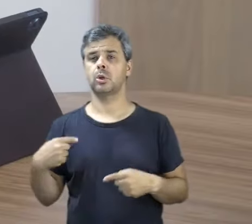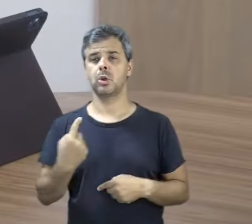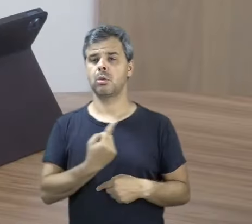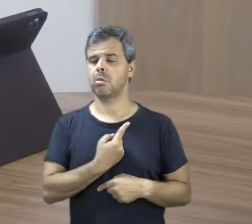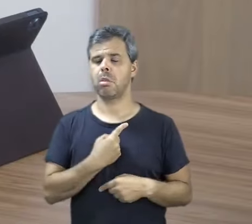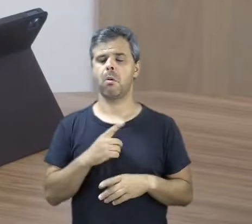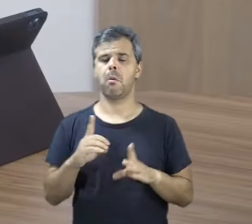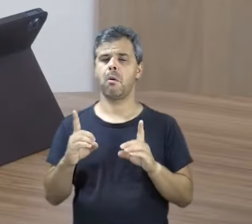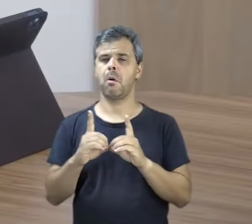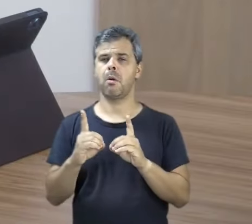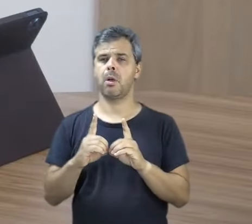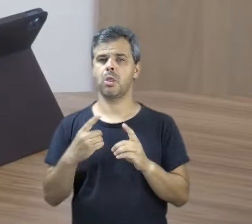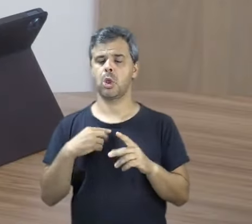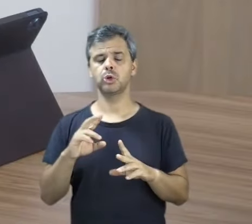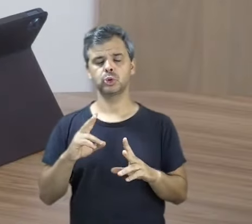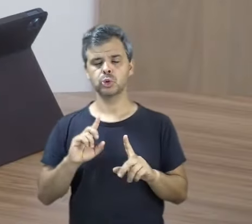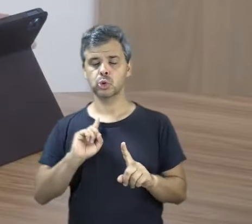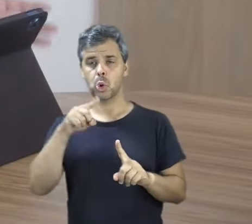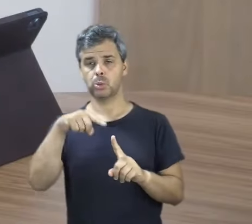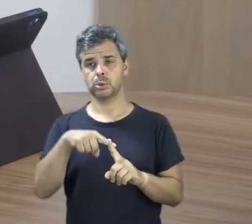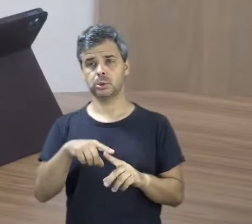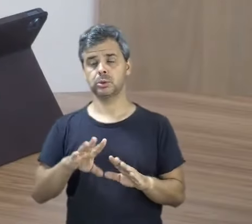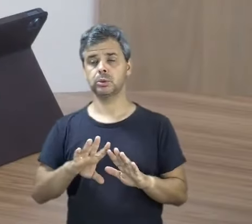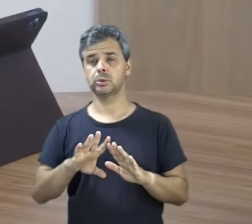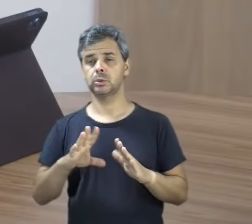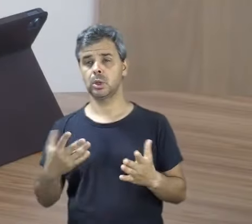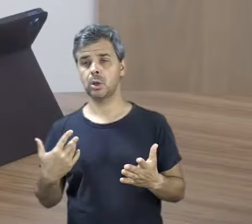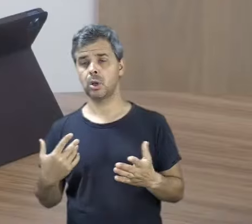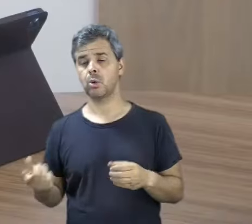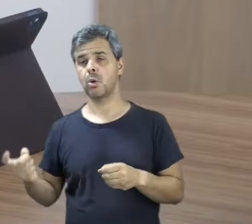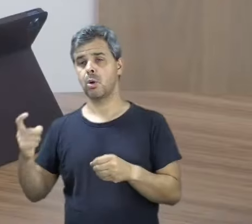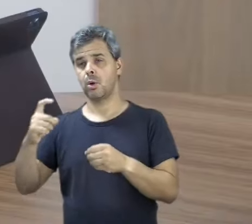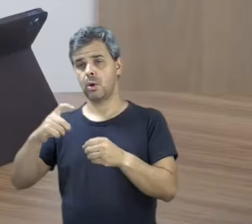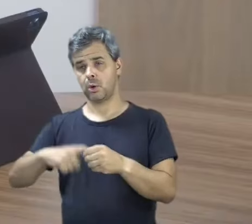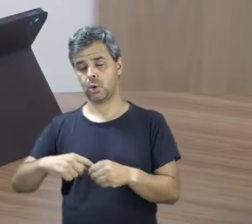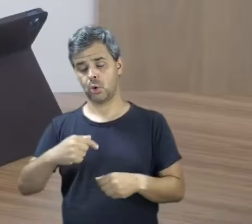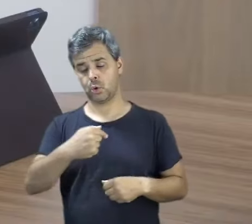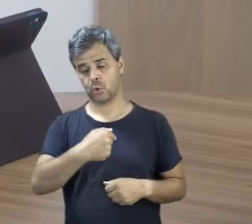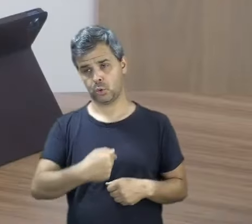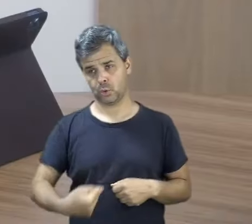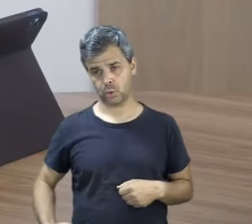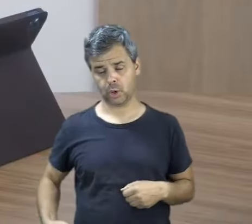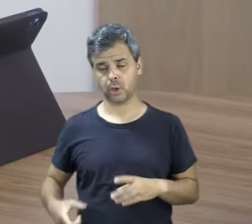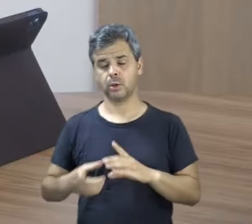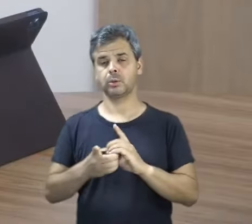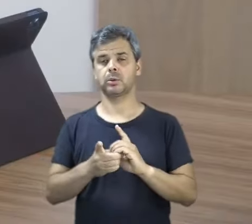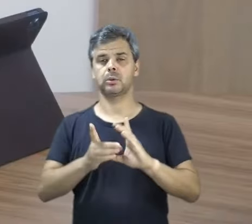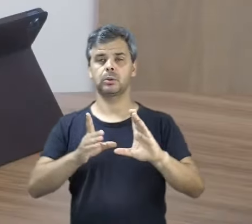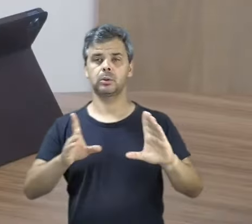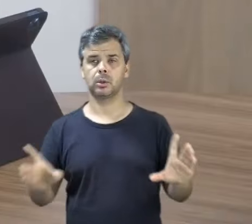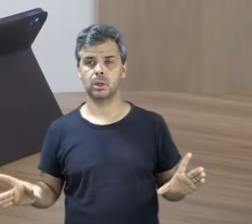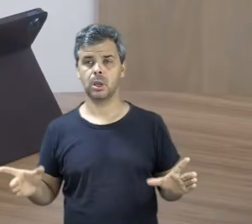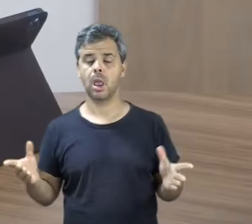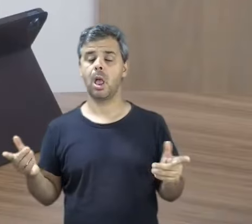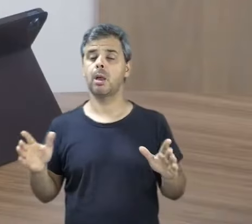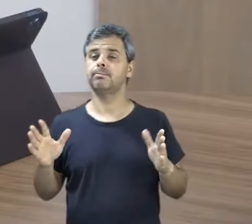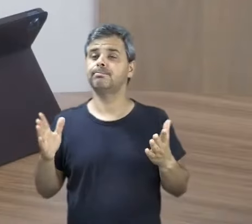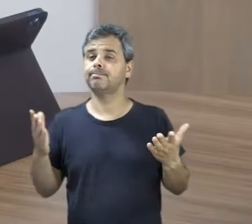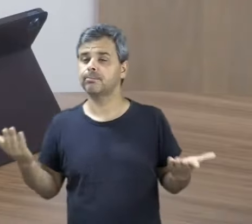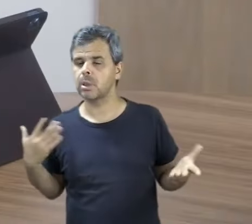não atendeu às nossas expectativas, e com a volta de um governo democrático, né, é hora